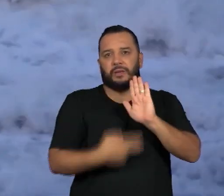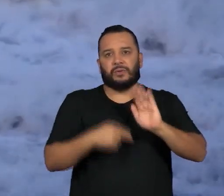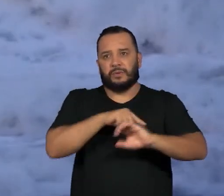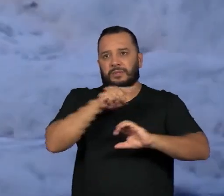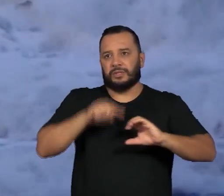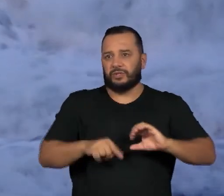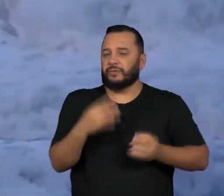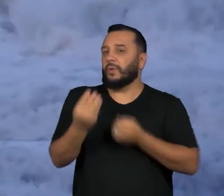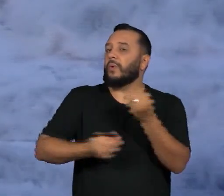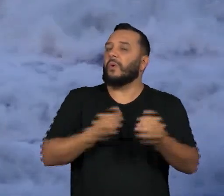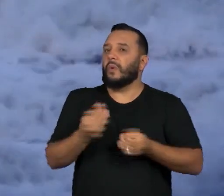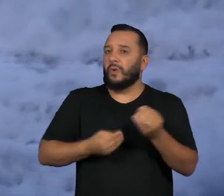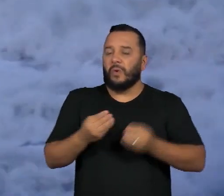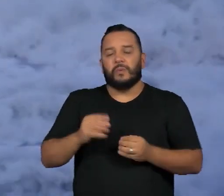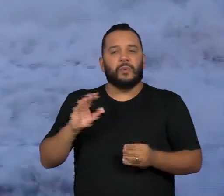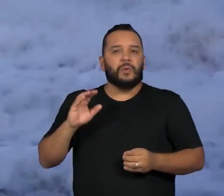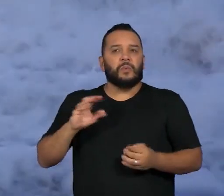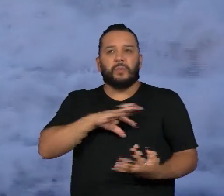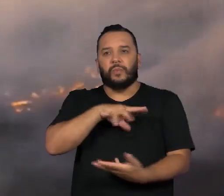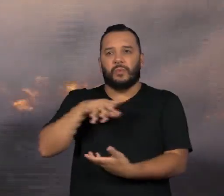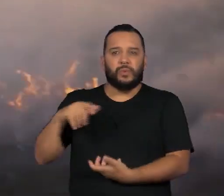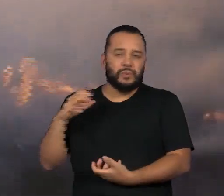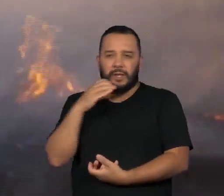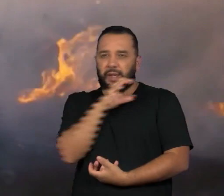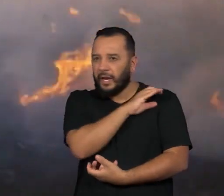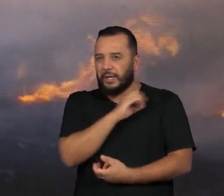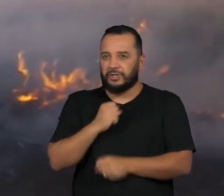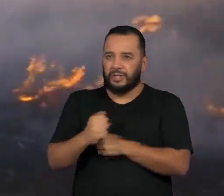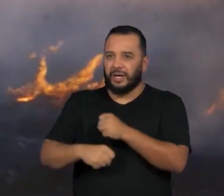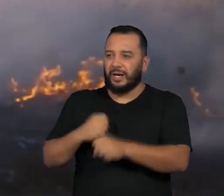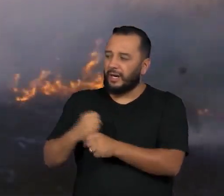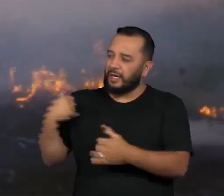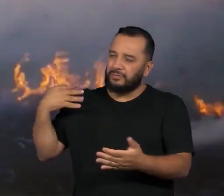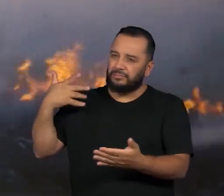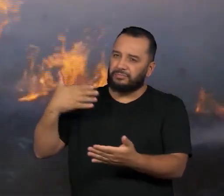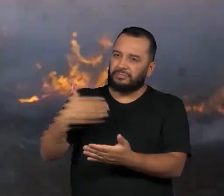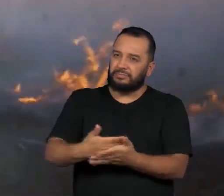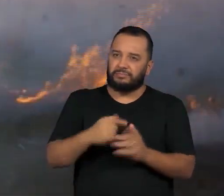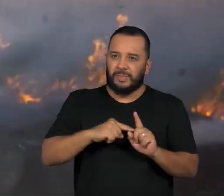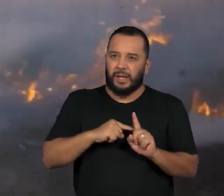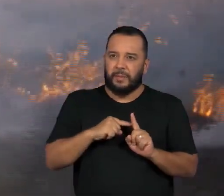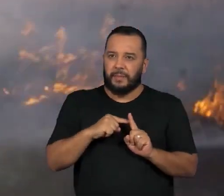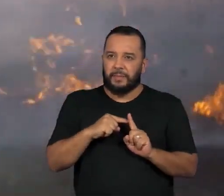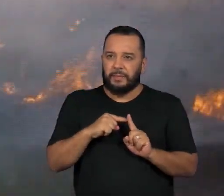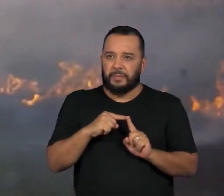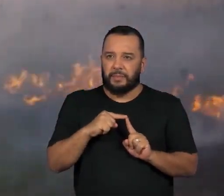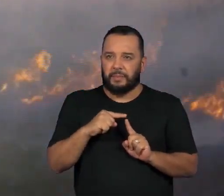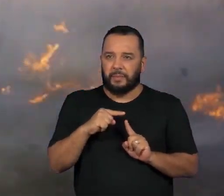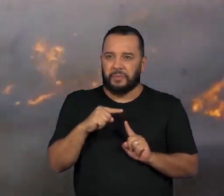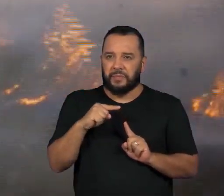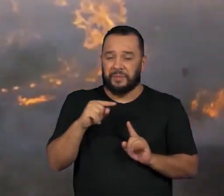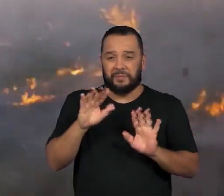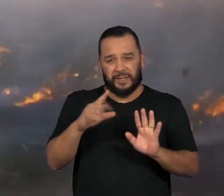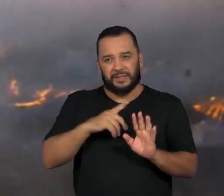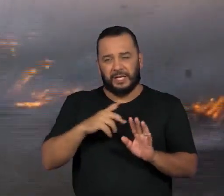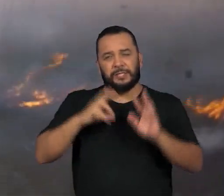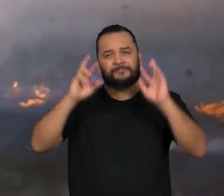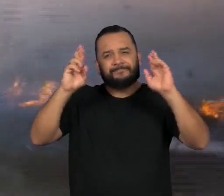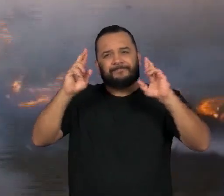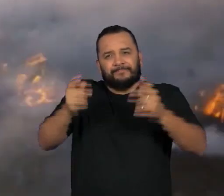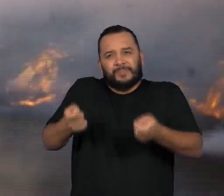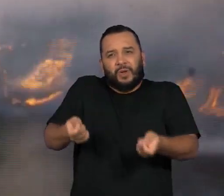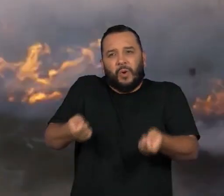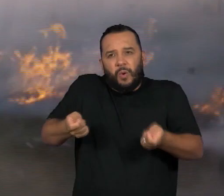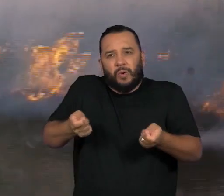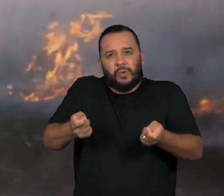o aquecimento global nos últimos anos. Os cientistas concluíram que ainda há esperança de controlar a emissão de gases de